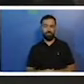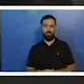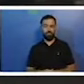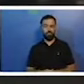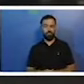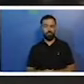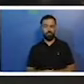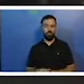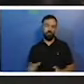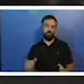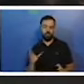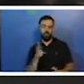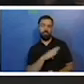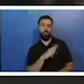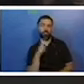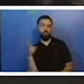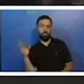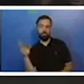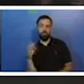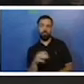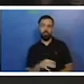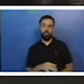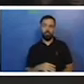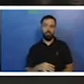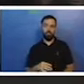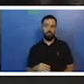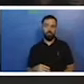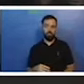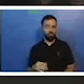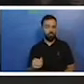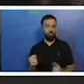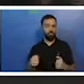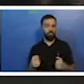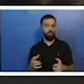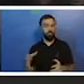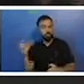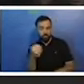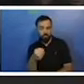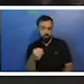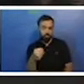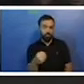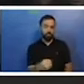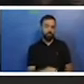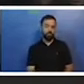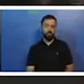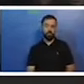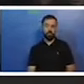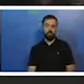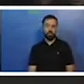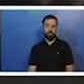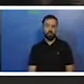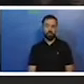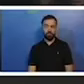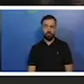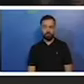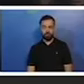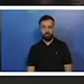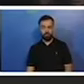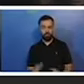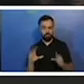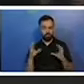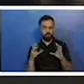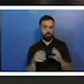gente que às vezes bastão é para um lado e para o outro e a gente tem que fazer o quê e atrás dele assim como se fosse um jogo o esporte a